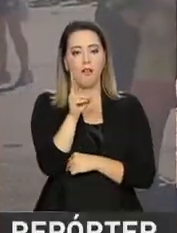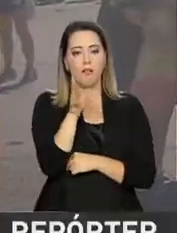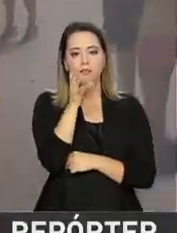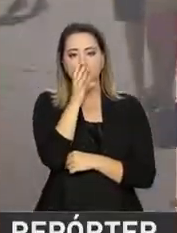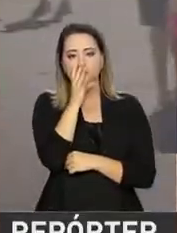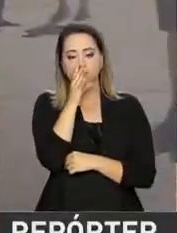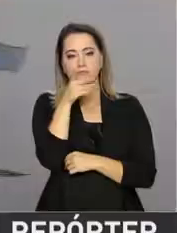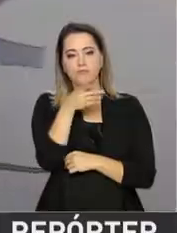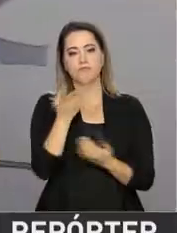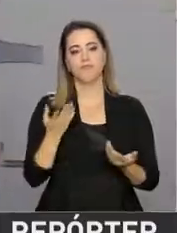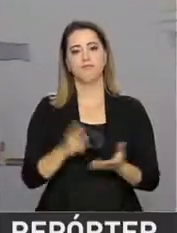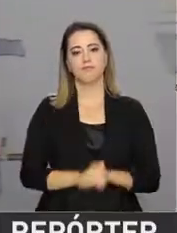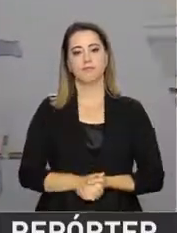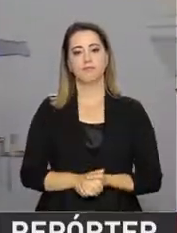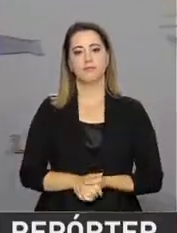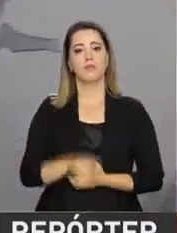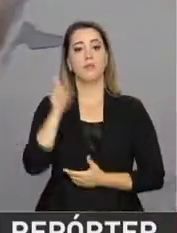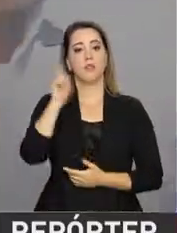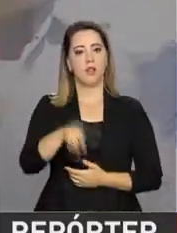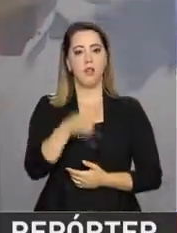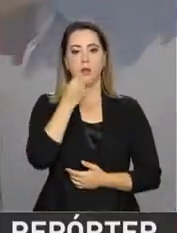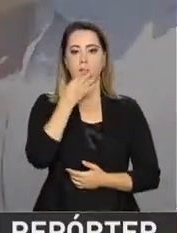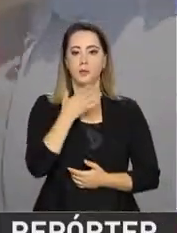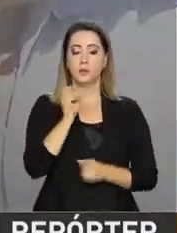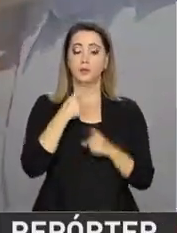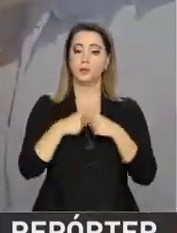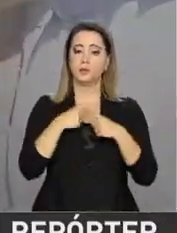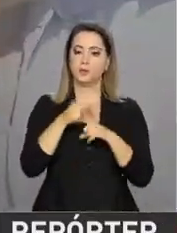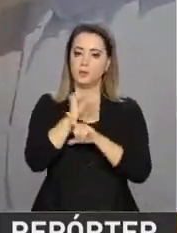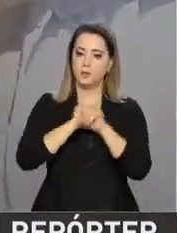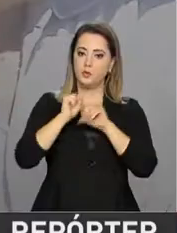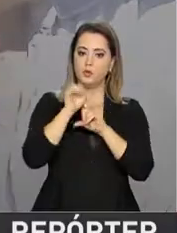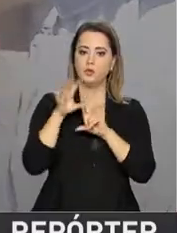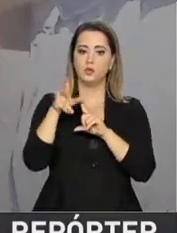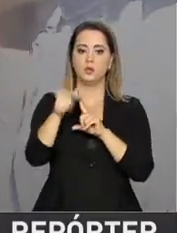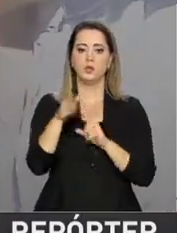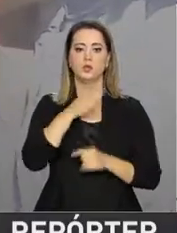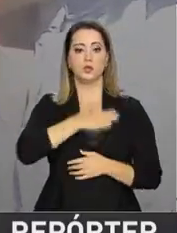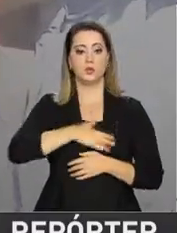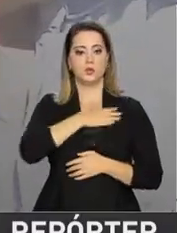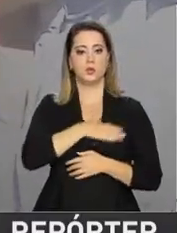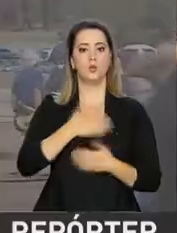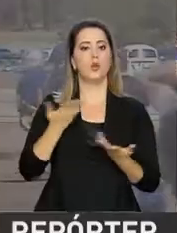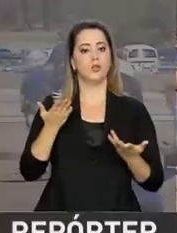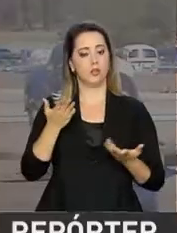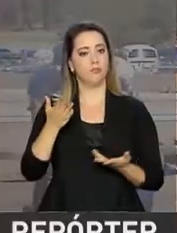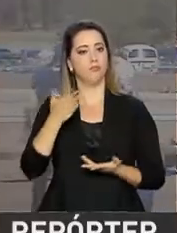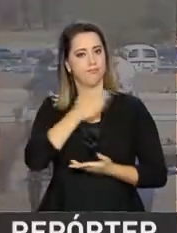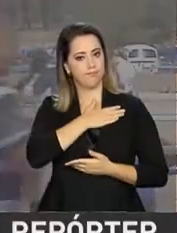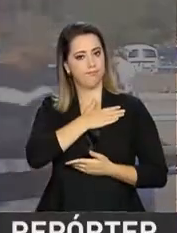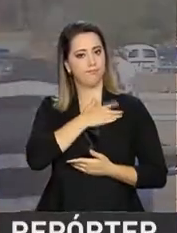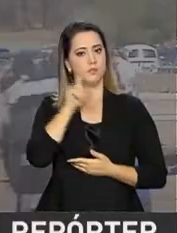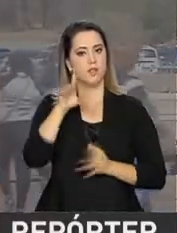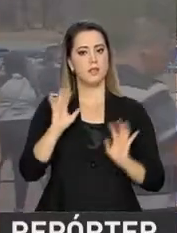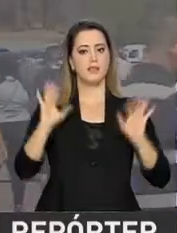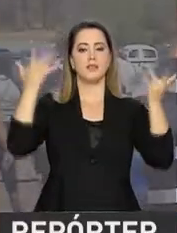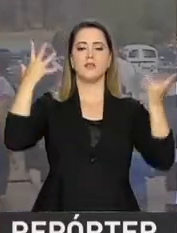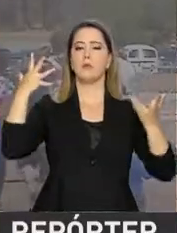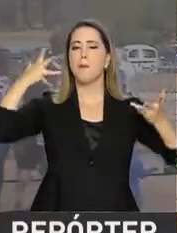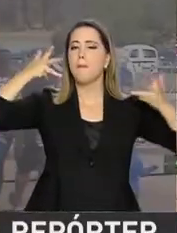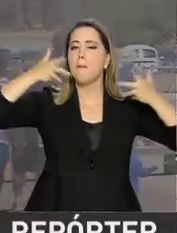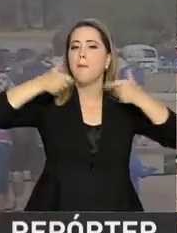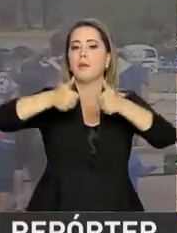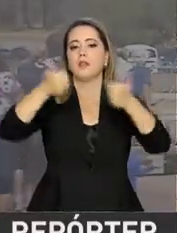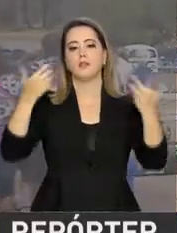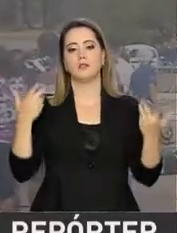poderes é um clima bom né pela sociedade toda valorizando um momento cívico né é uma cerimônia muito bonita